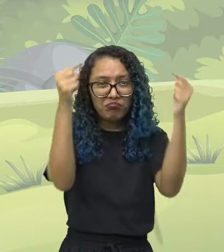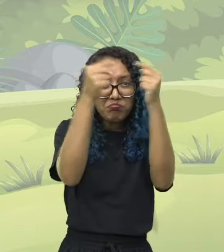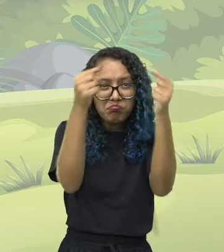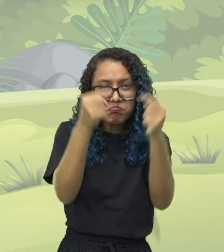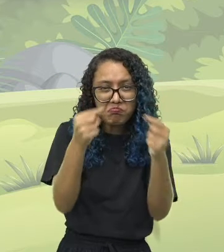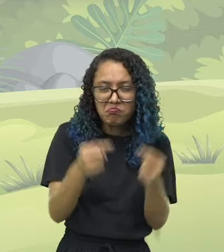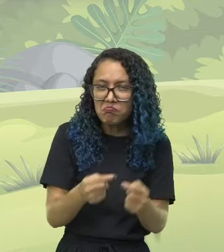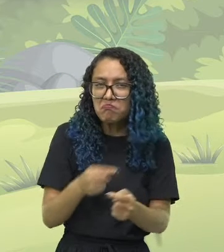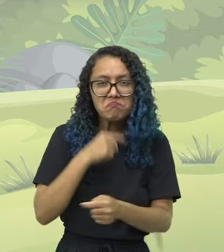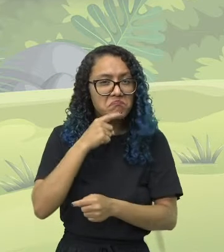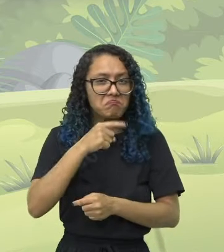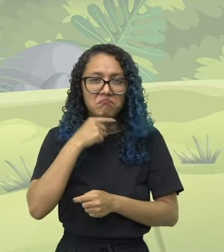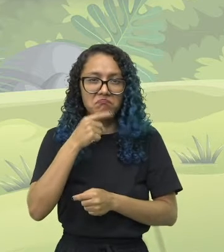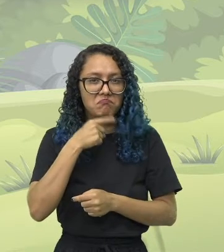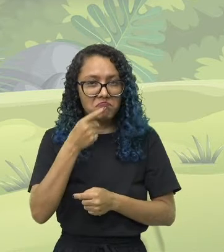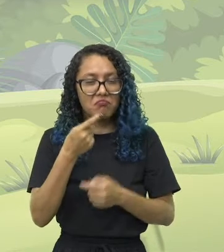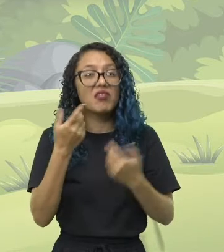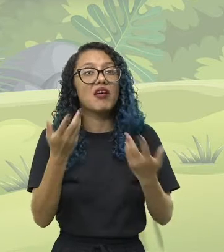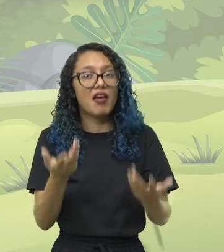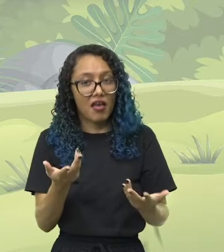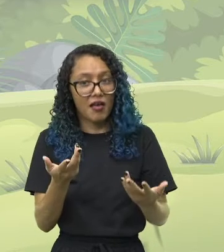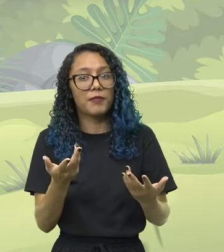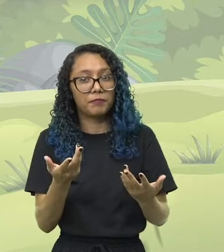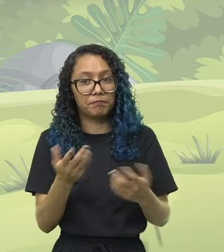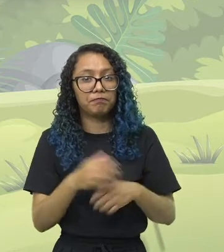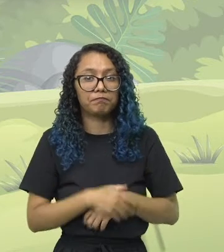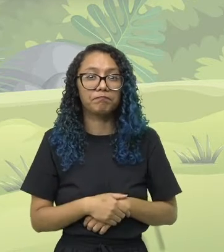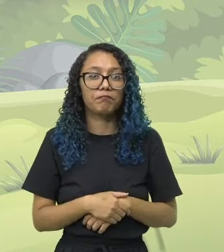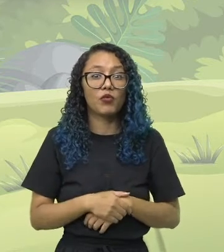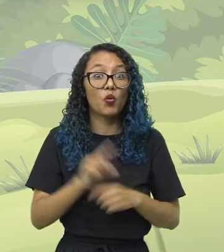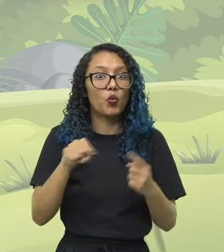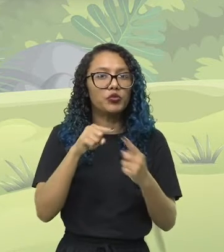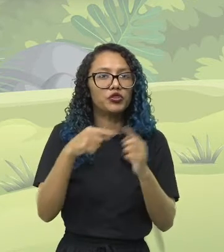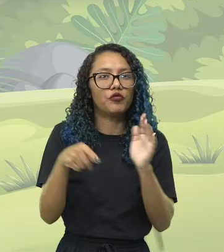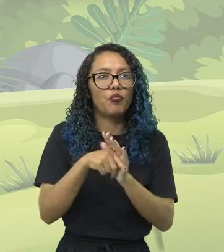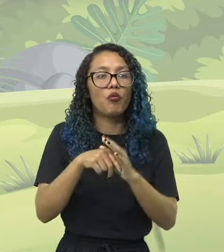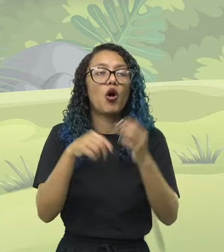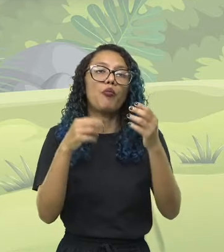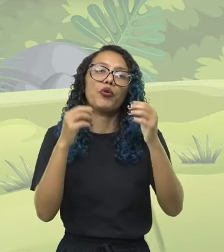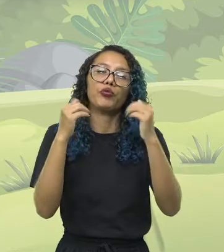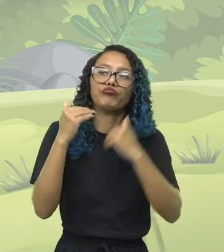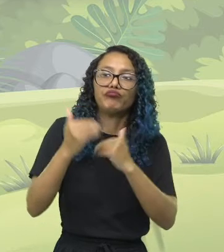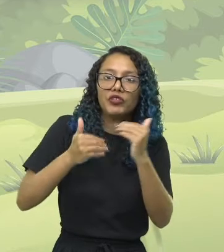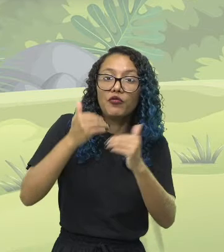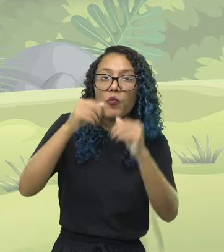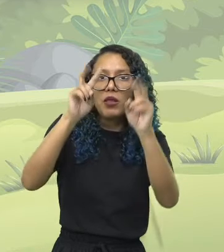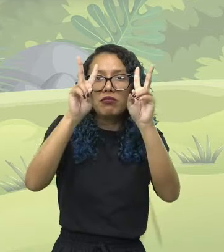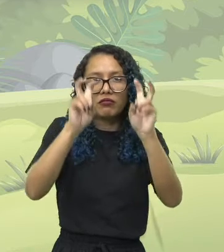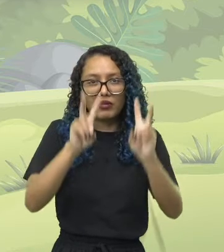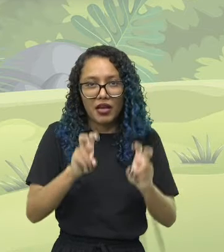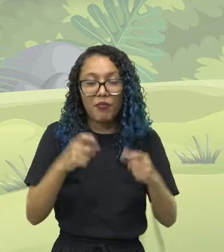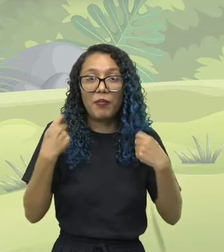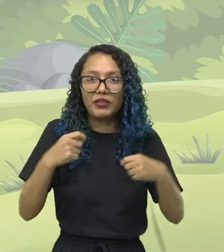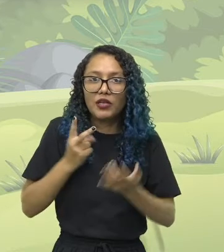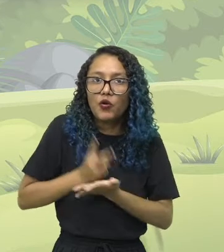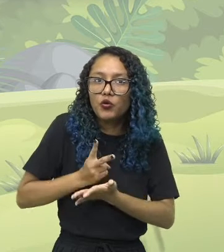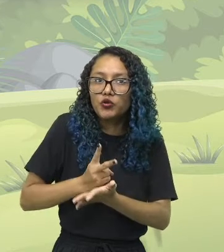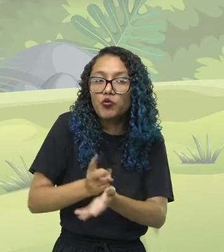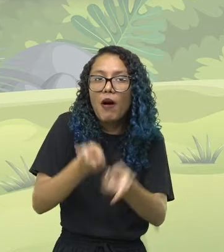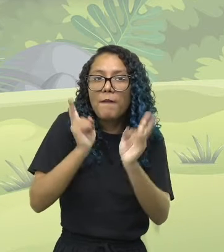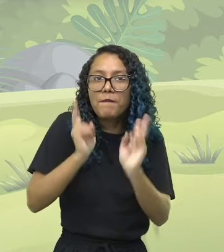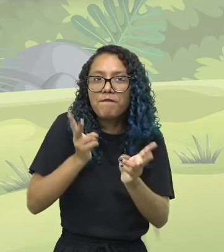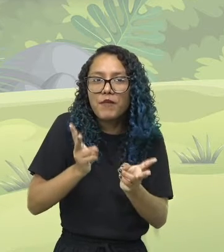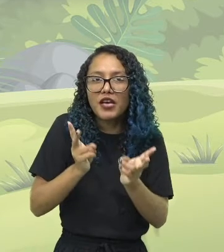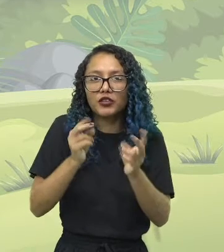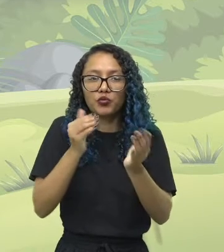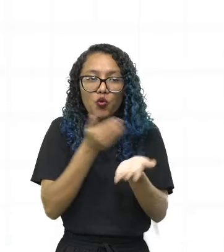a progressão temática, ela serve para isso, tá? Amarrar as ideias da sequência. Nós vamos ver agora detalhadamente, então, sobre